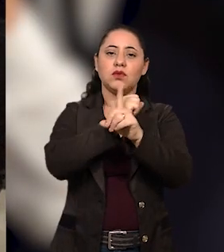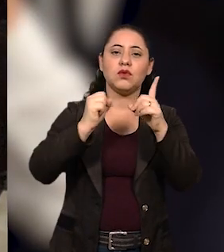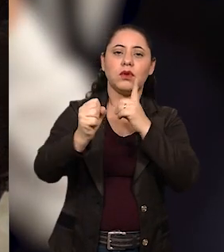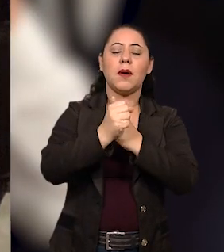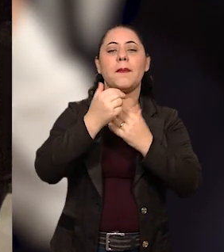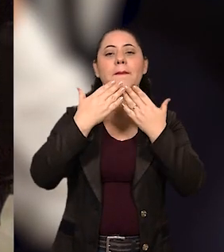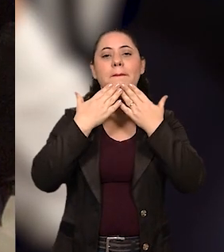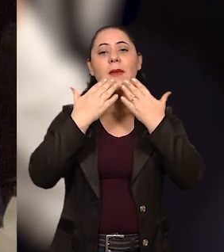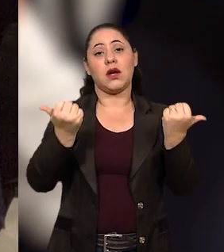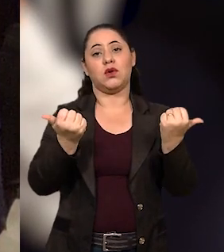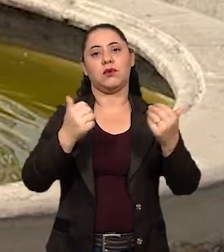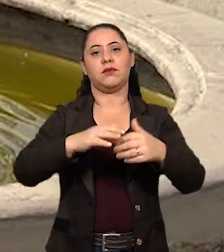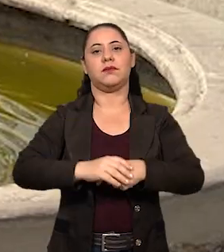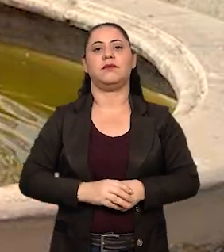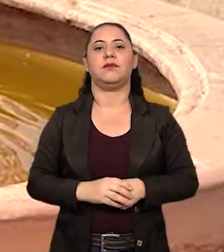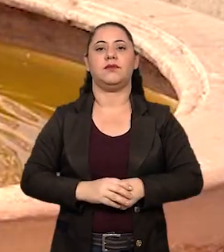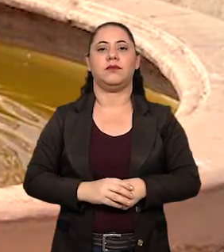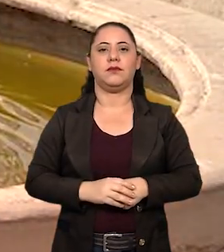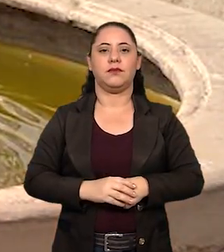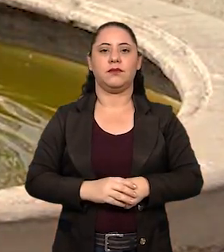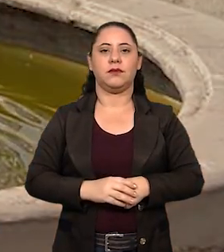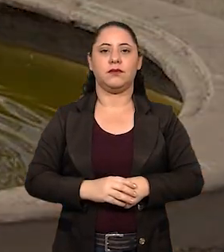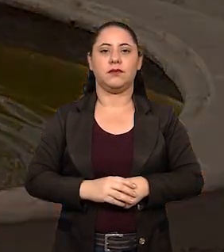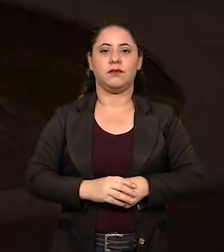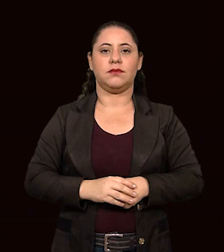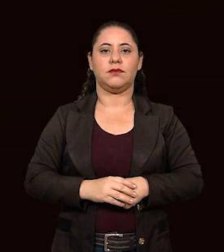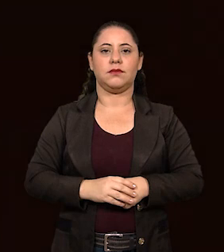sociedade cada vez melhor.